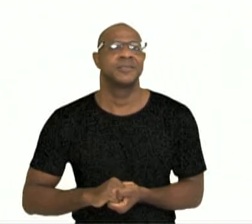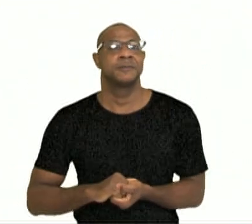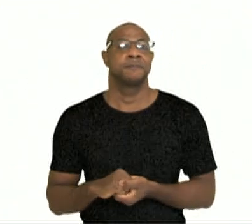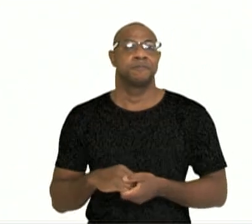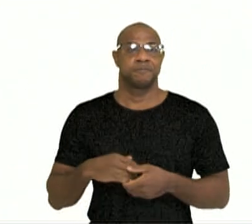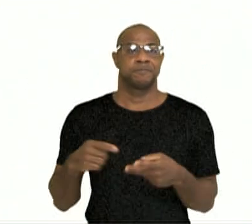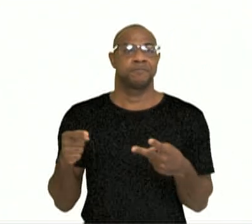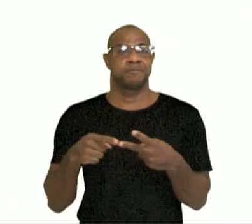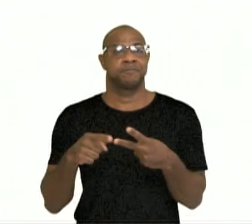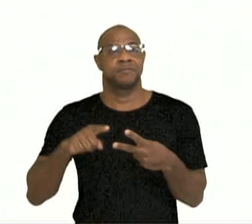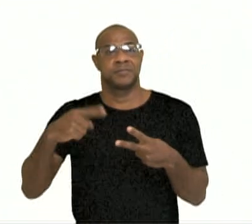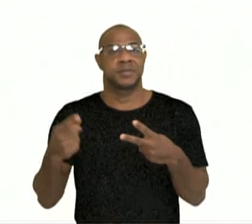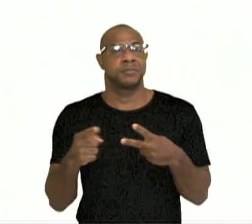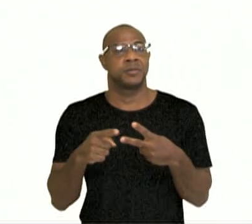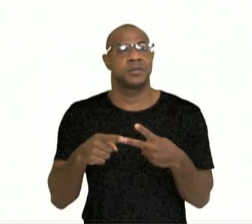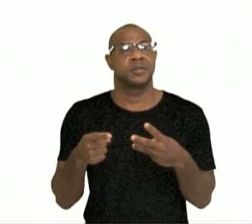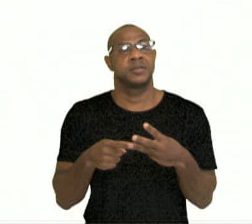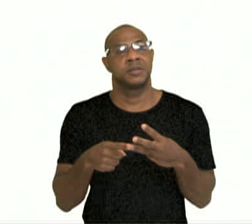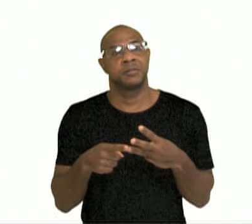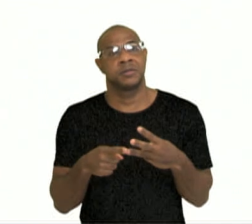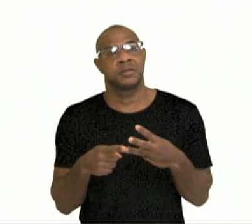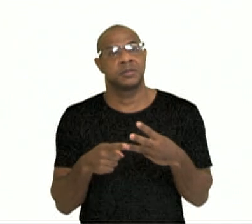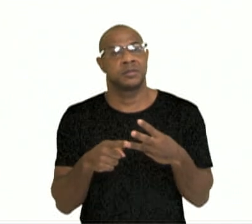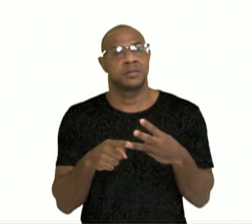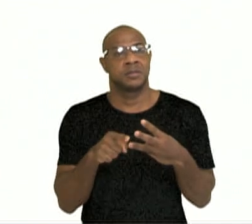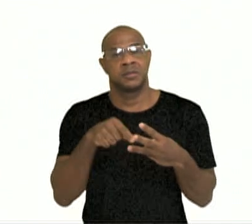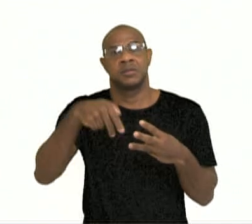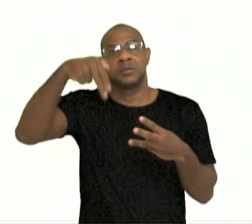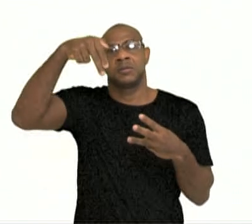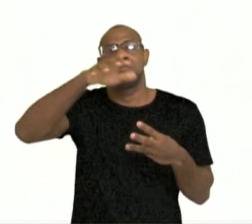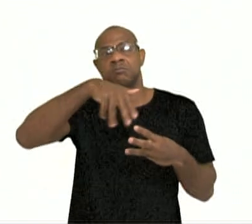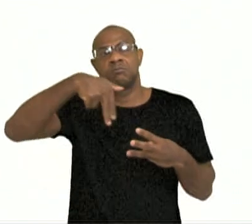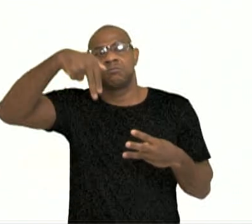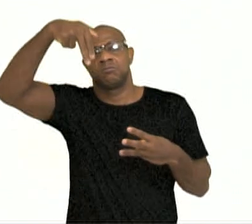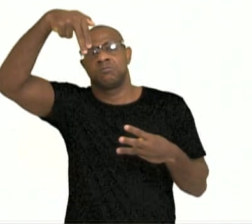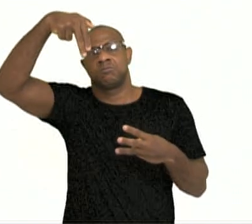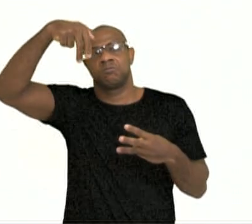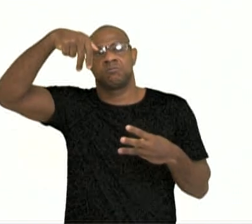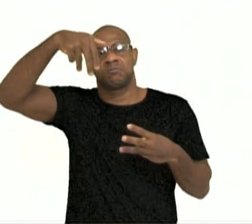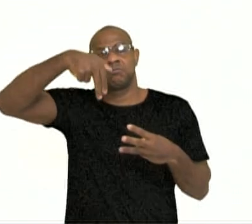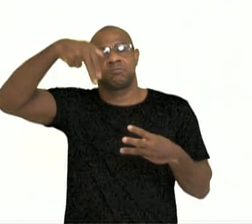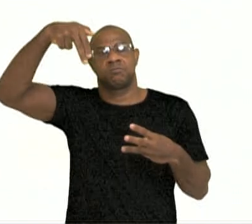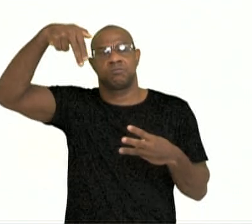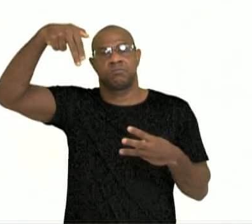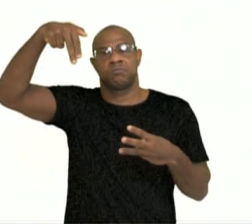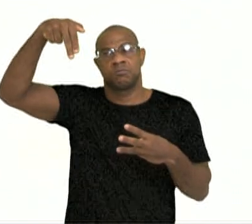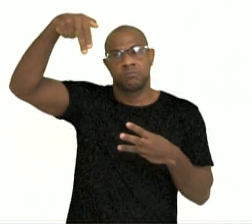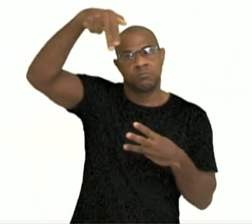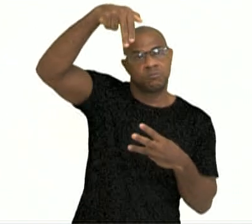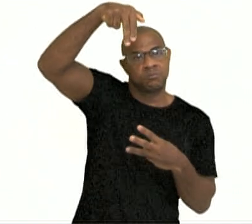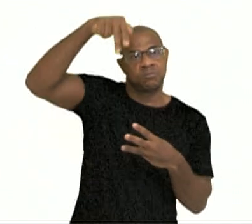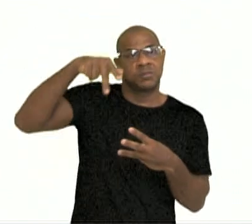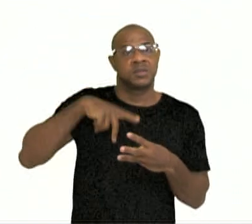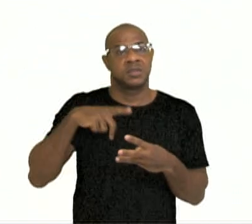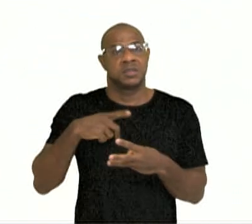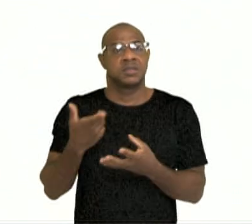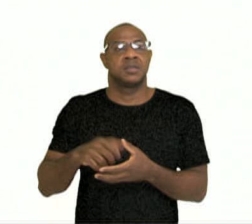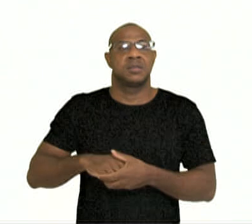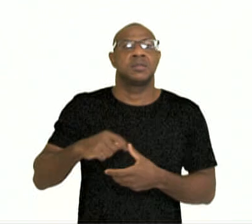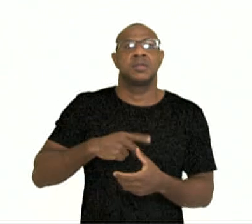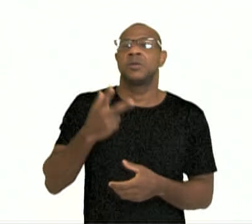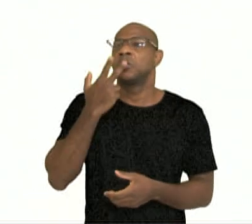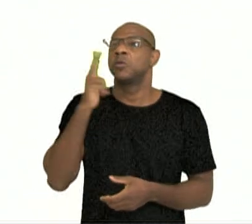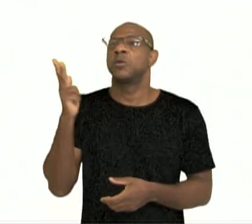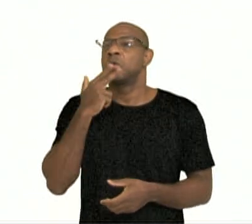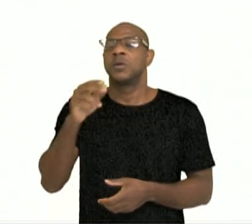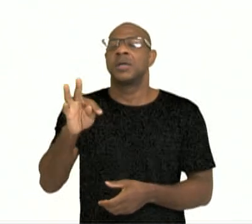cana-de-açúcar, depois lá mais para o Nordeste, em direção ao Norte, nós vamos ter cultivo de tabaco e a pecuária,